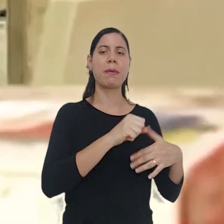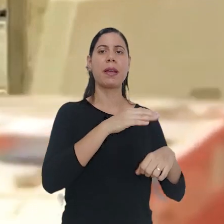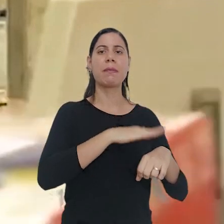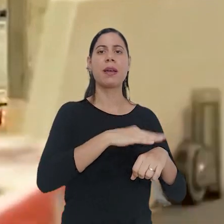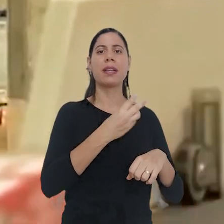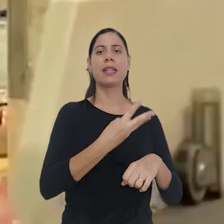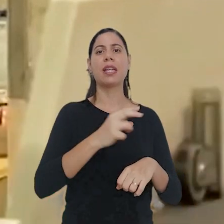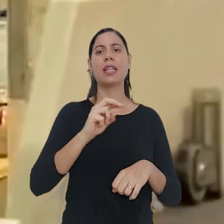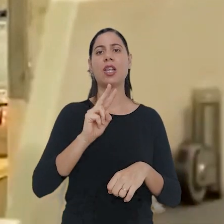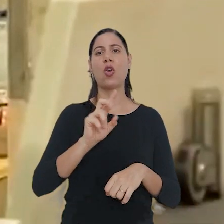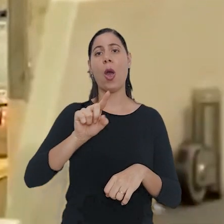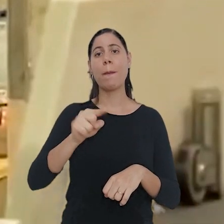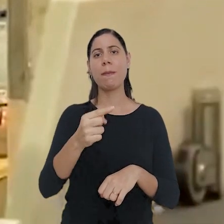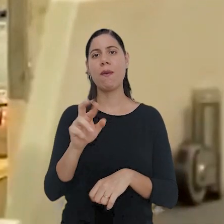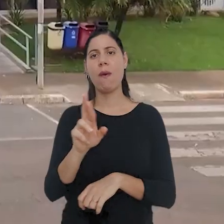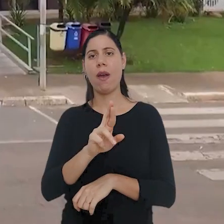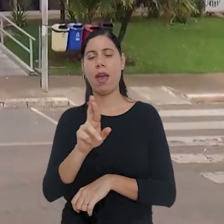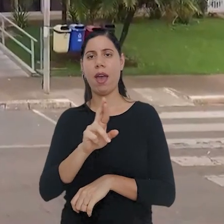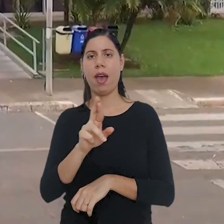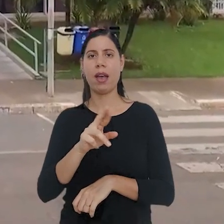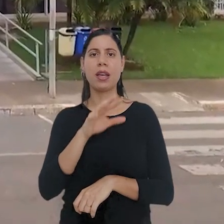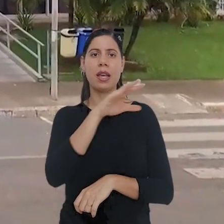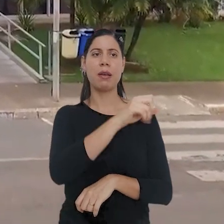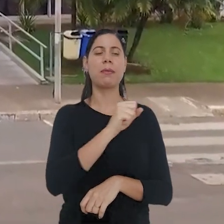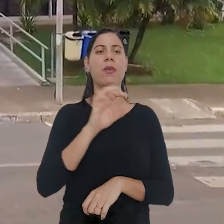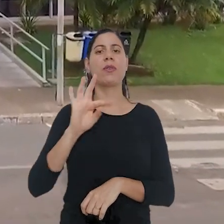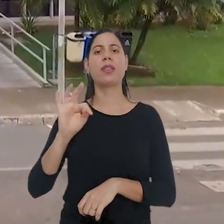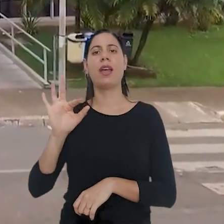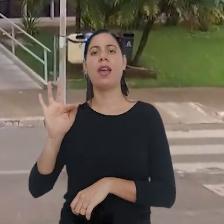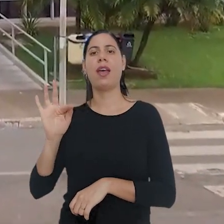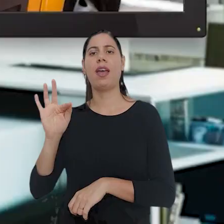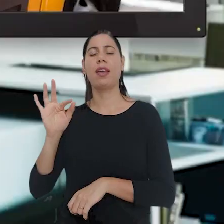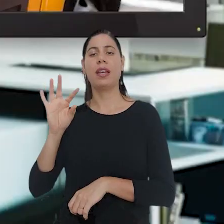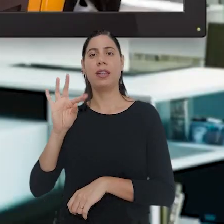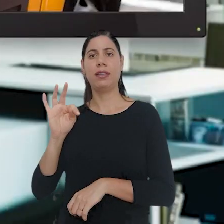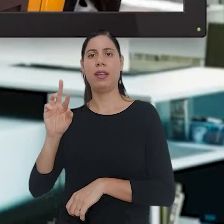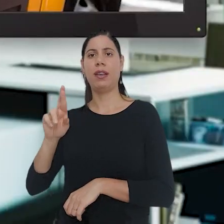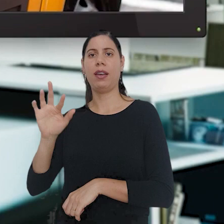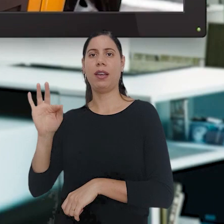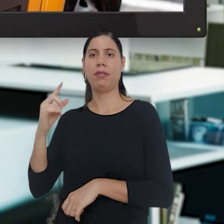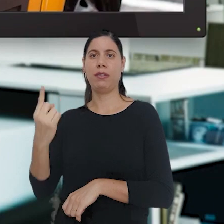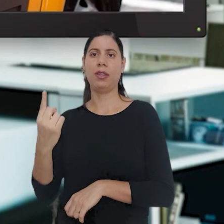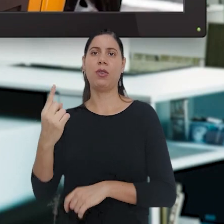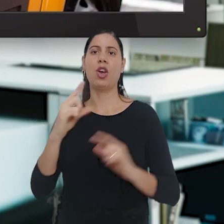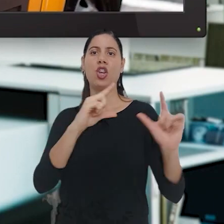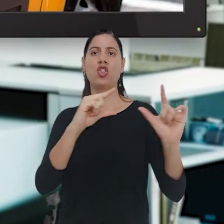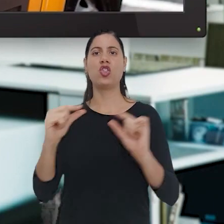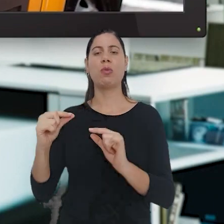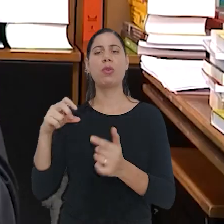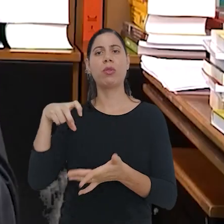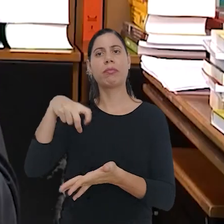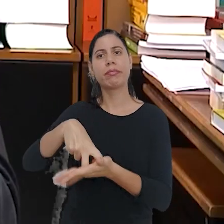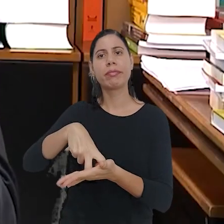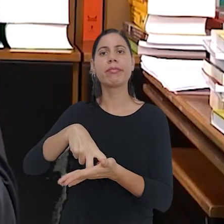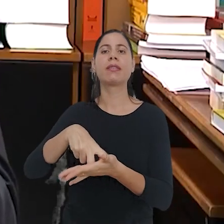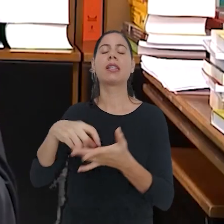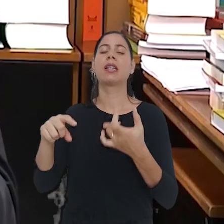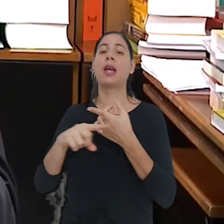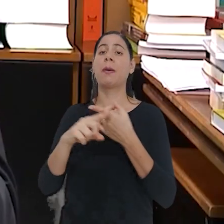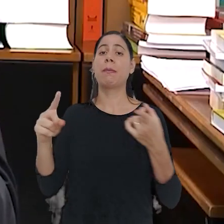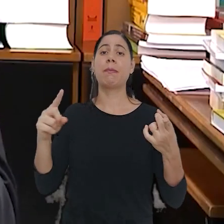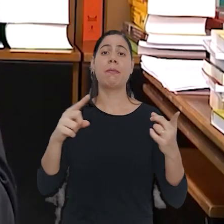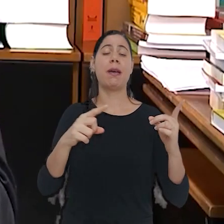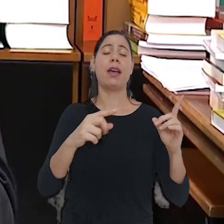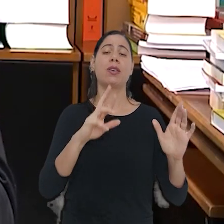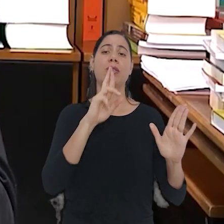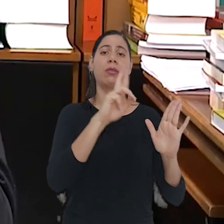de R$ 32 mil. Ele buscou no TRF1 a diminuição da pena determinada em primeira instância. Mas o relator do